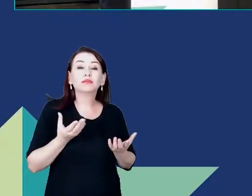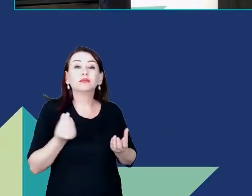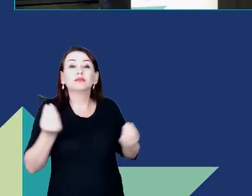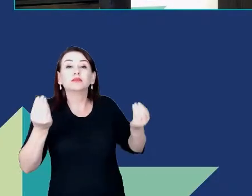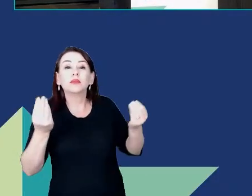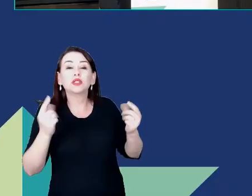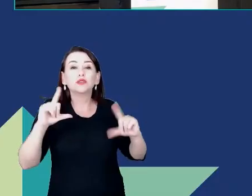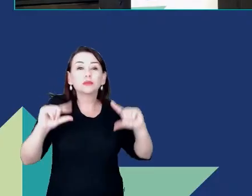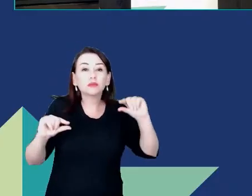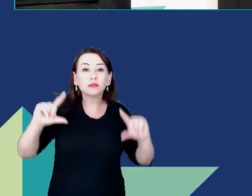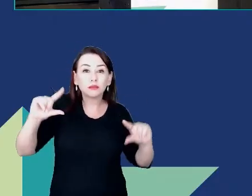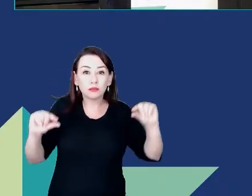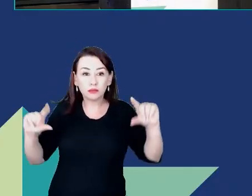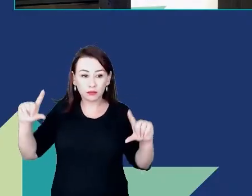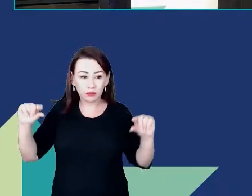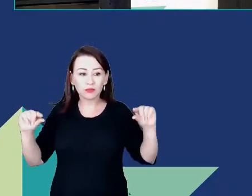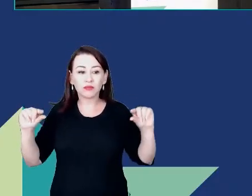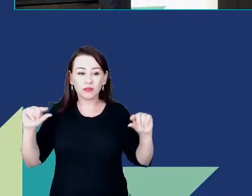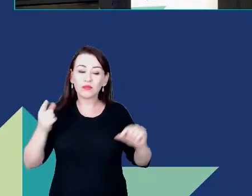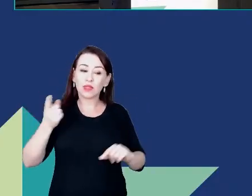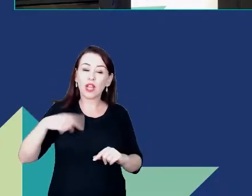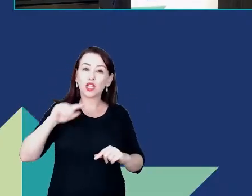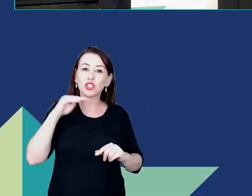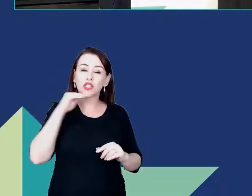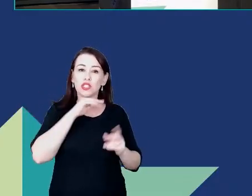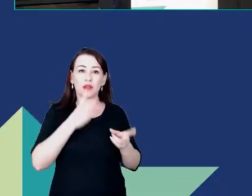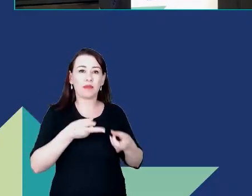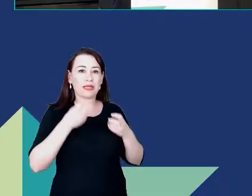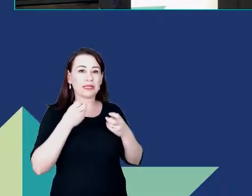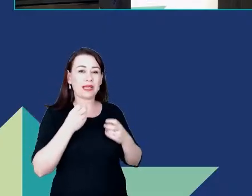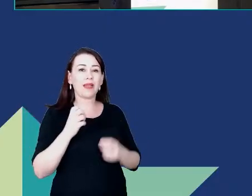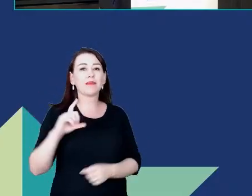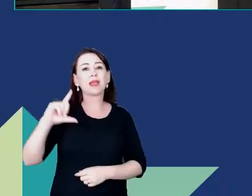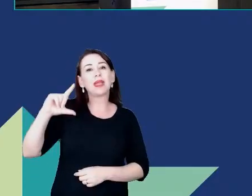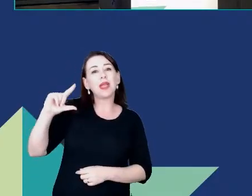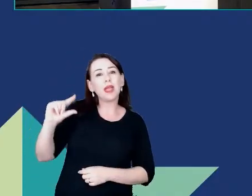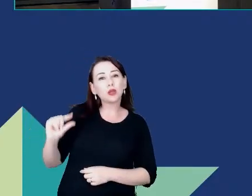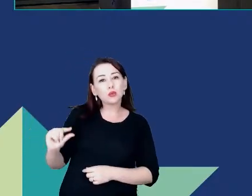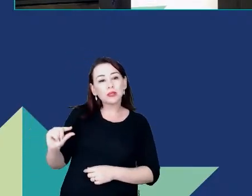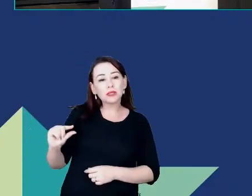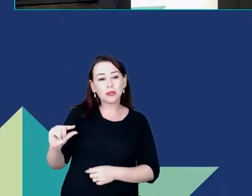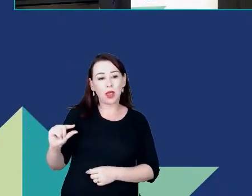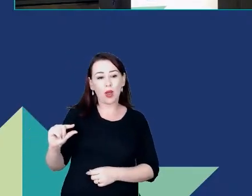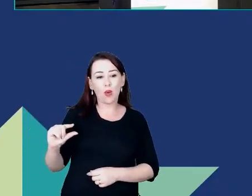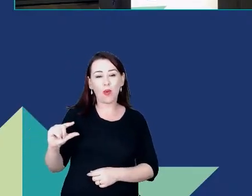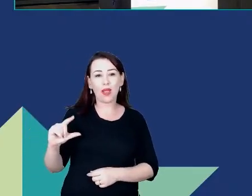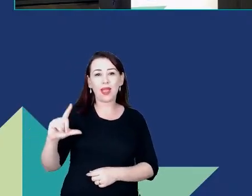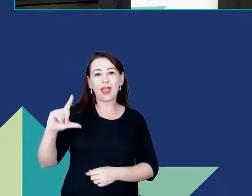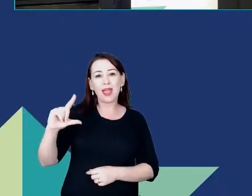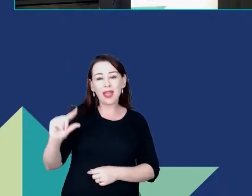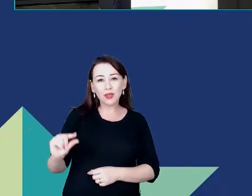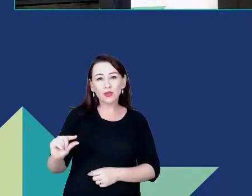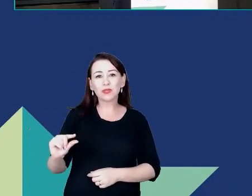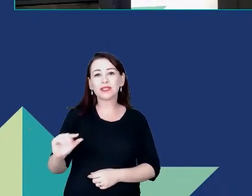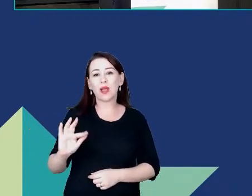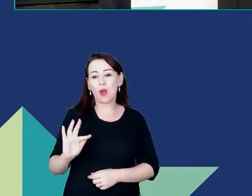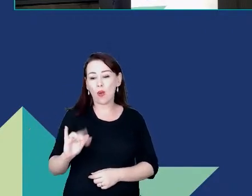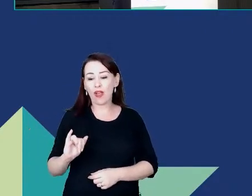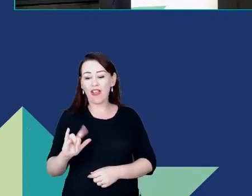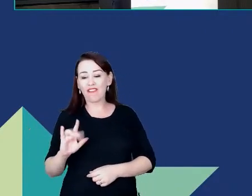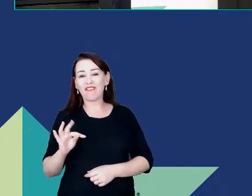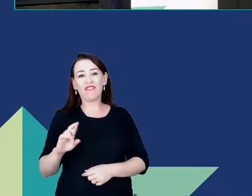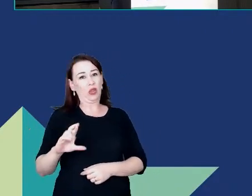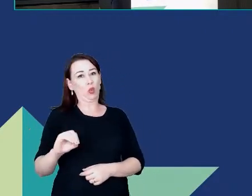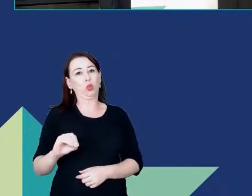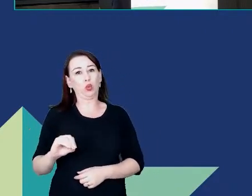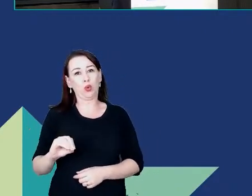nesse processo, né, a gente tem ali a redução da taxa de filtragem, né, da TUF da filtragem,